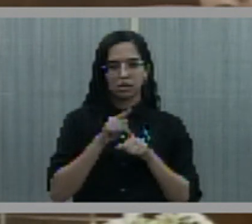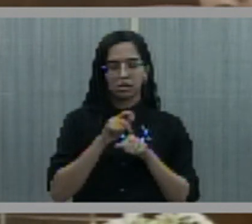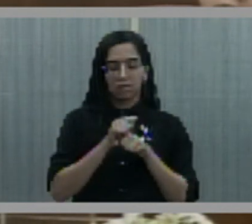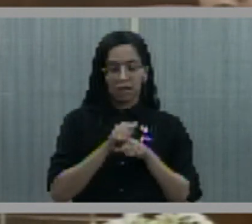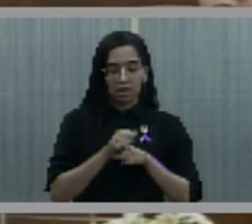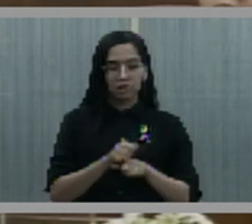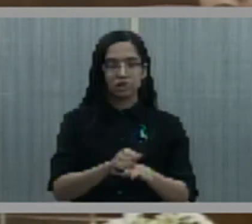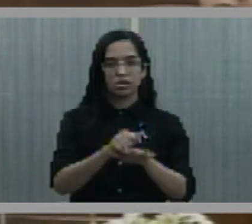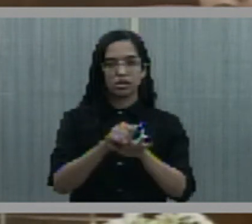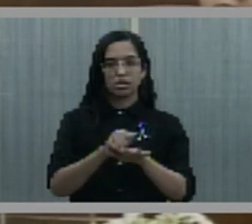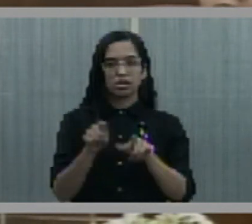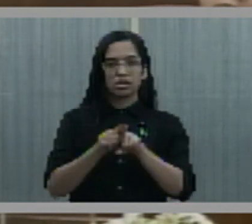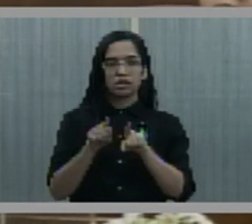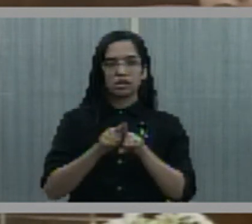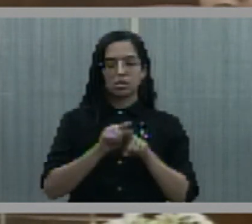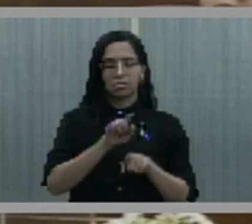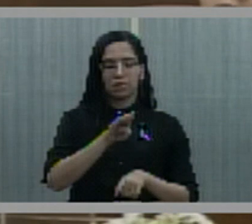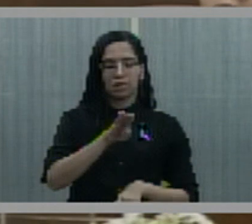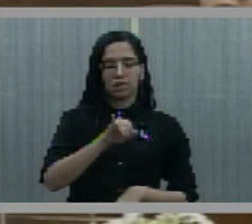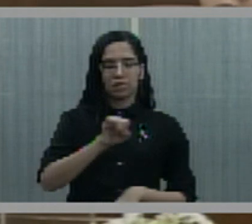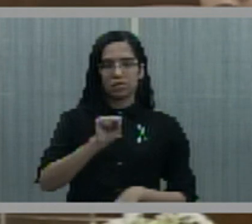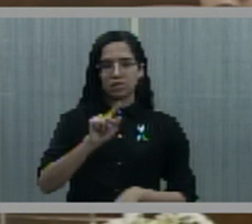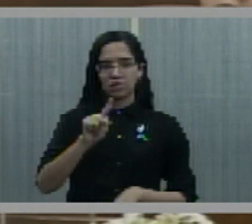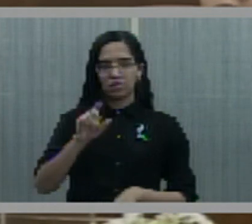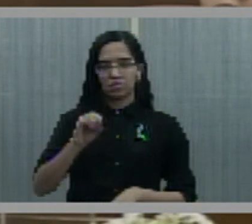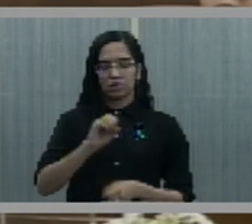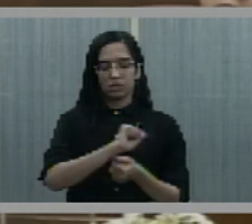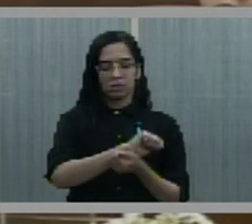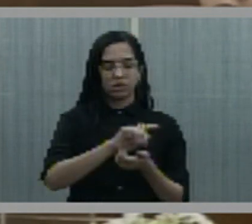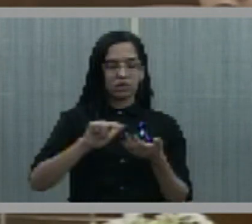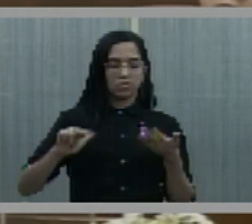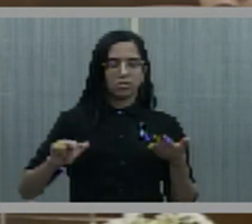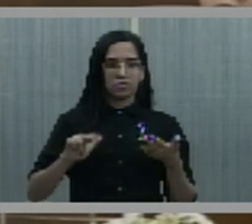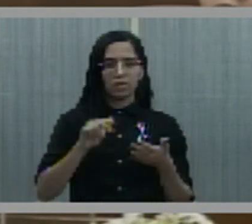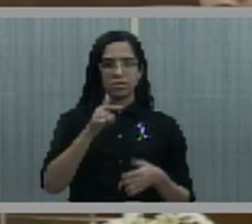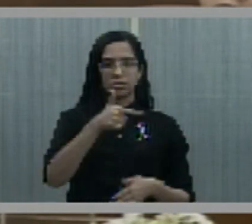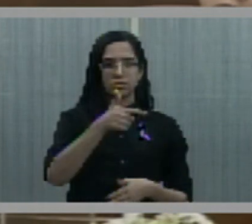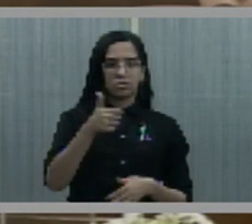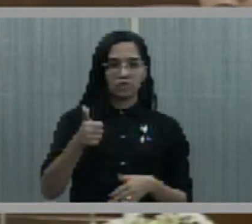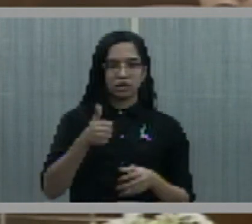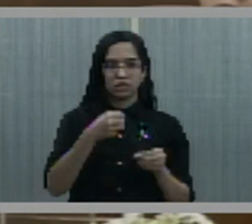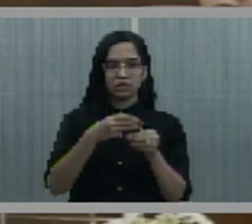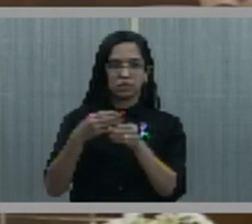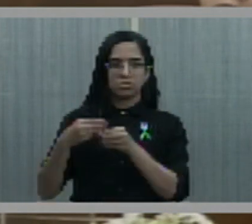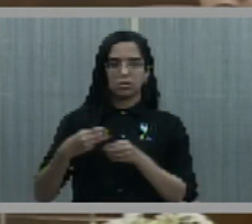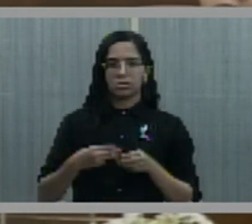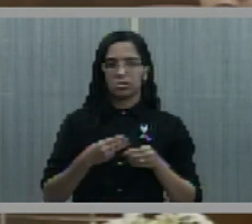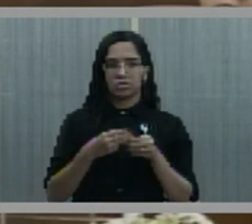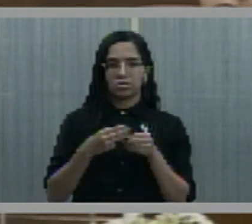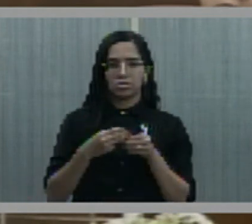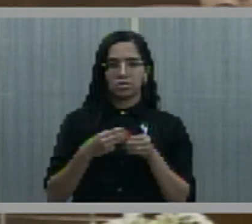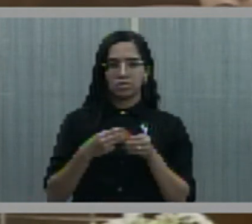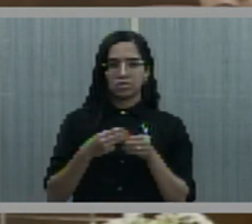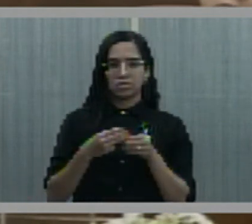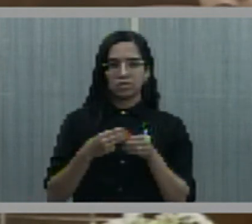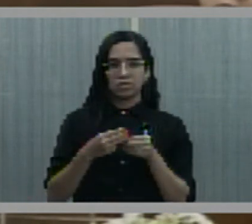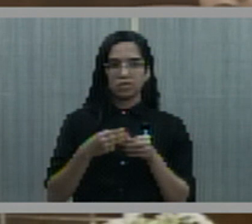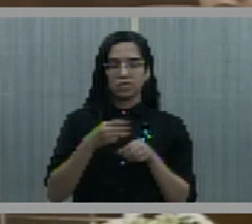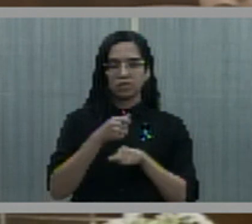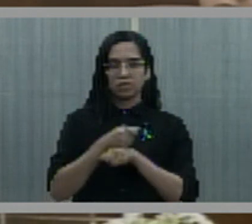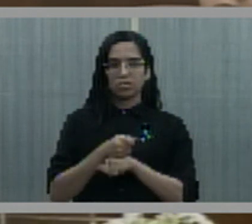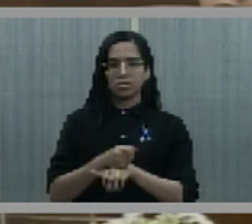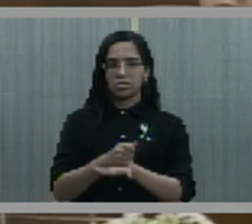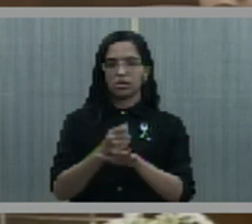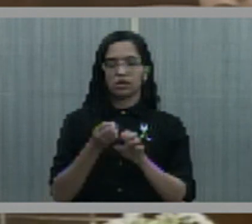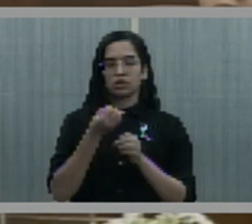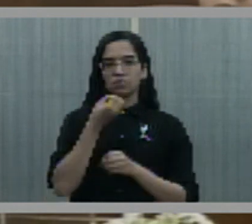bispo, nas muitas paróquias espalhadas nos 21 municípios que integram a nossa imensa Diocese de Bom Jesus do